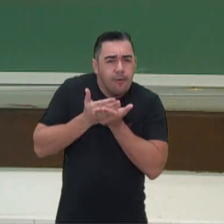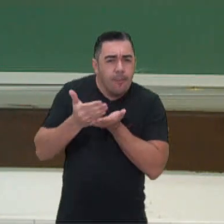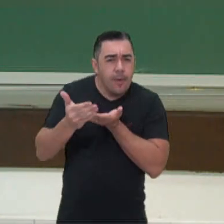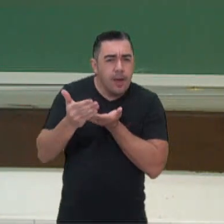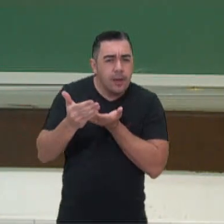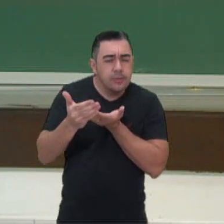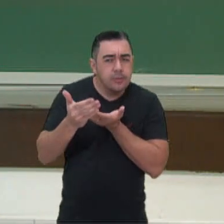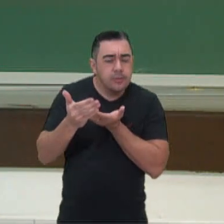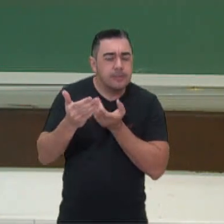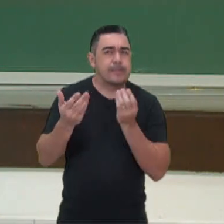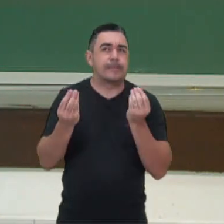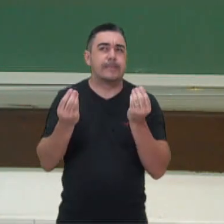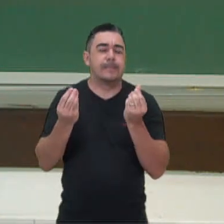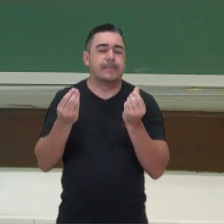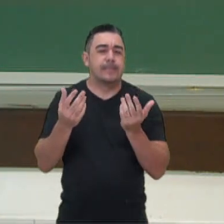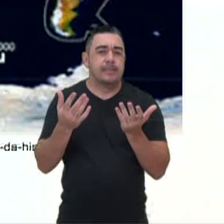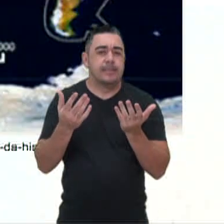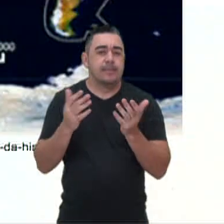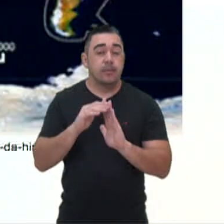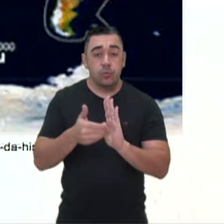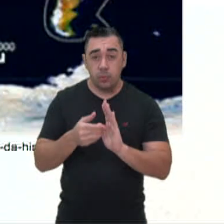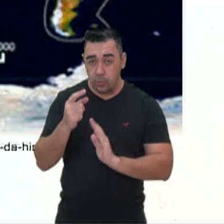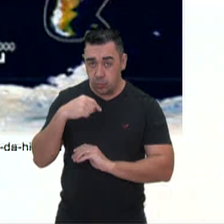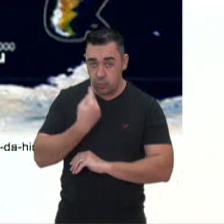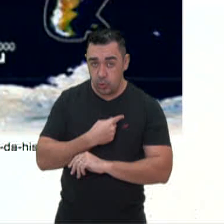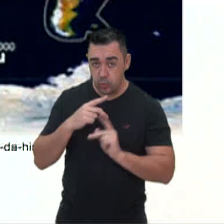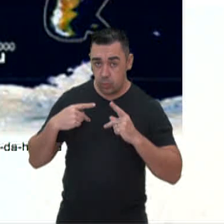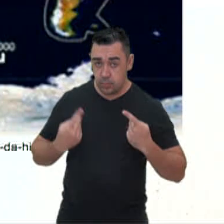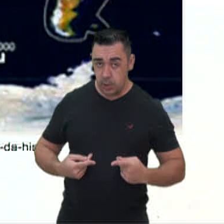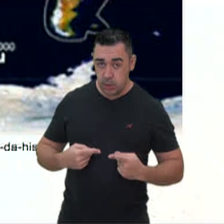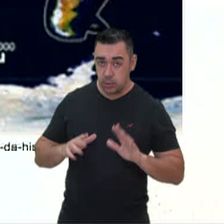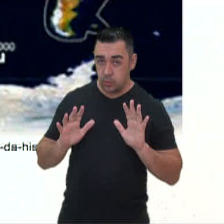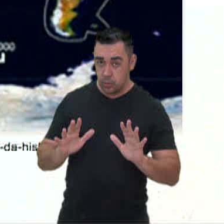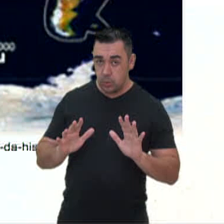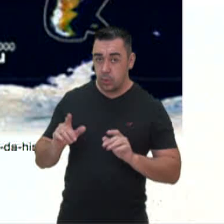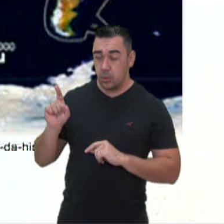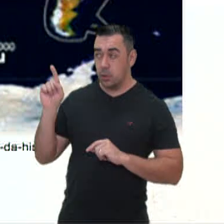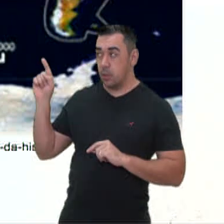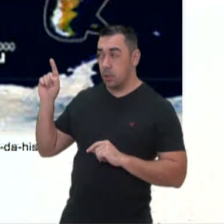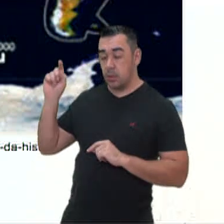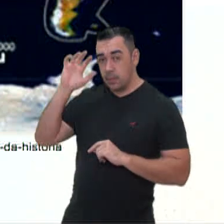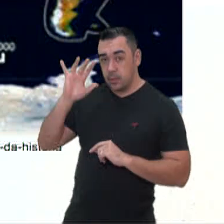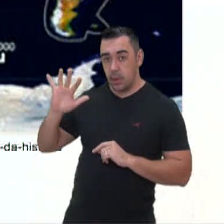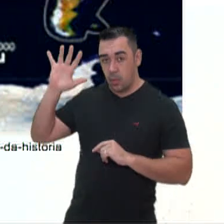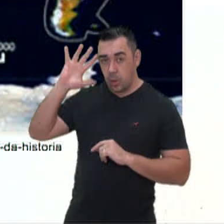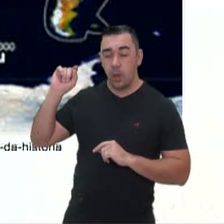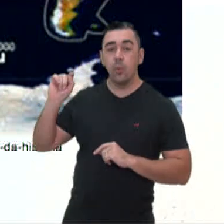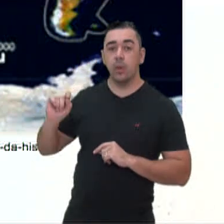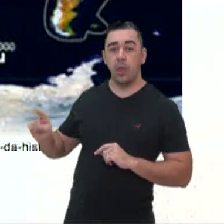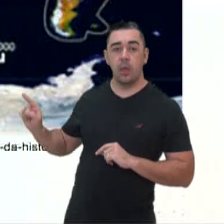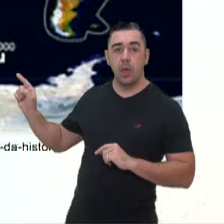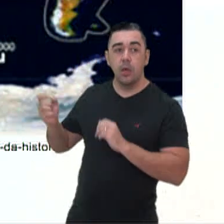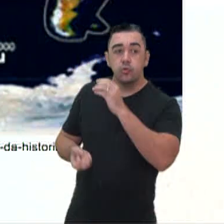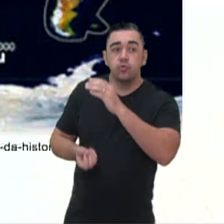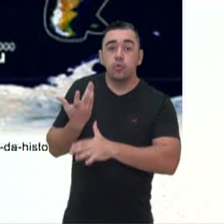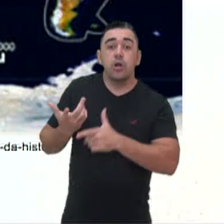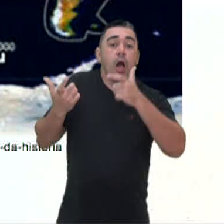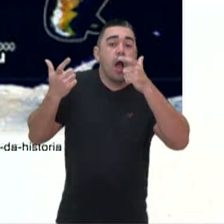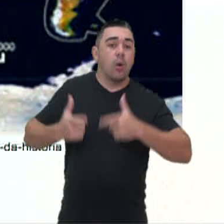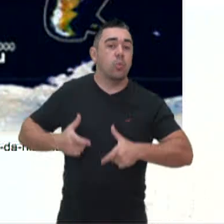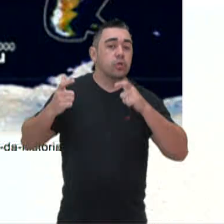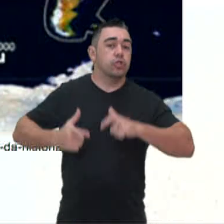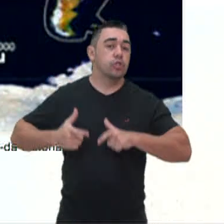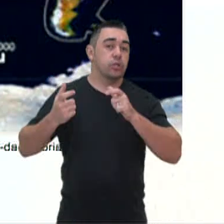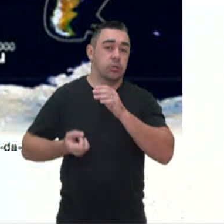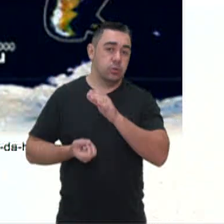Como assim o início de tudo? O ser humano, em tese, olhando para esse mapa, surge, até onde a gente sabe, o ser